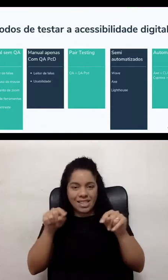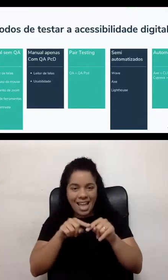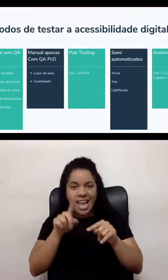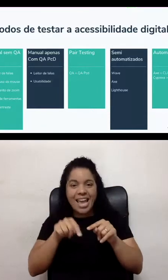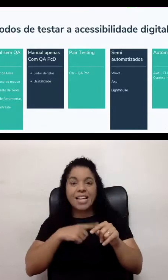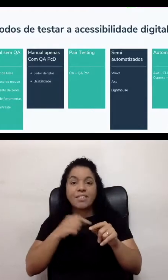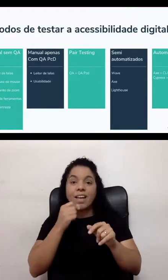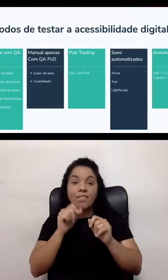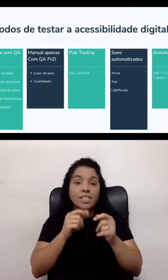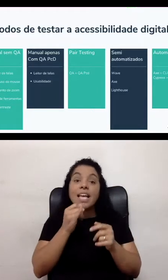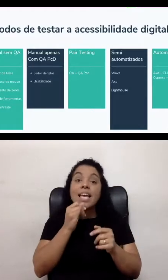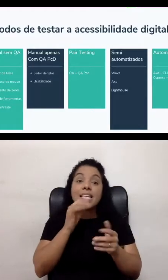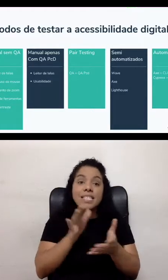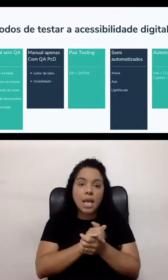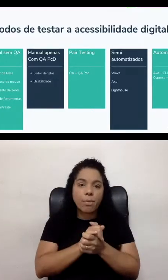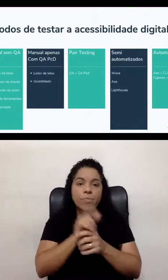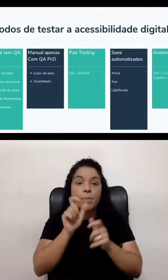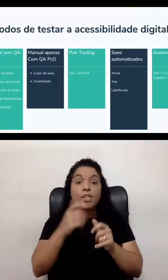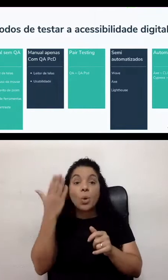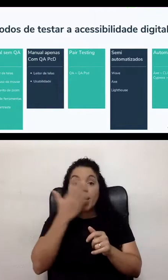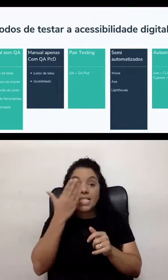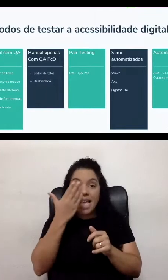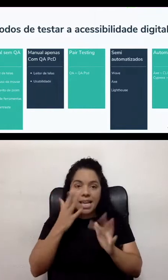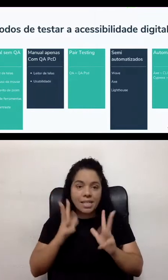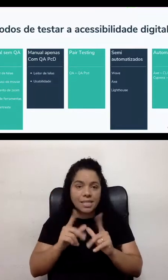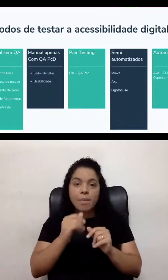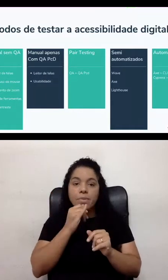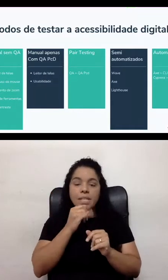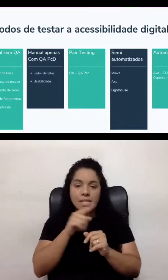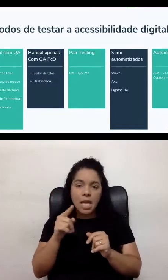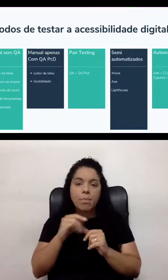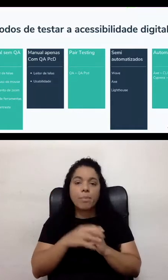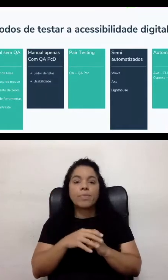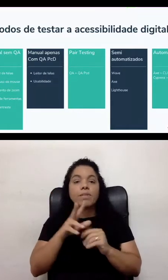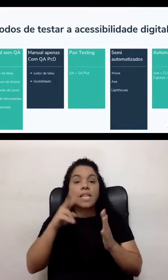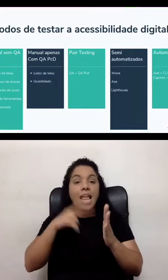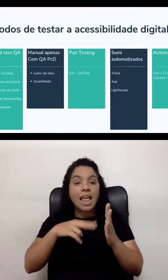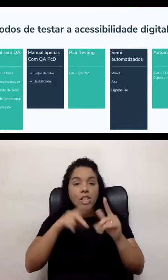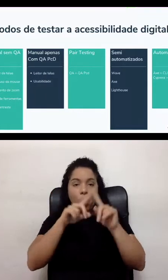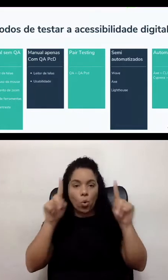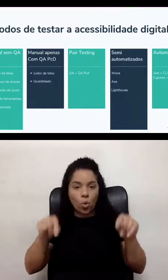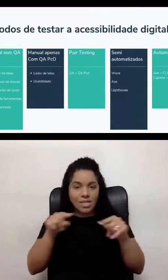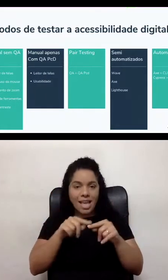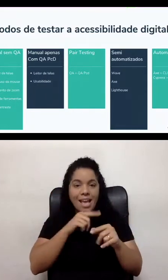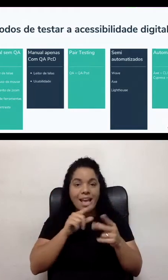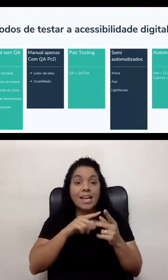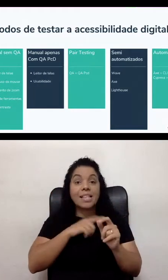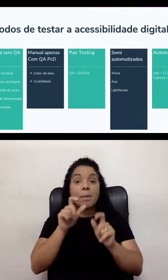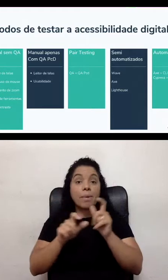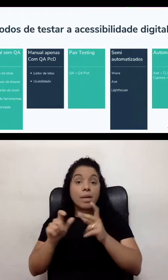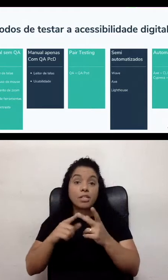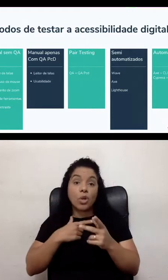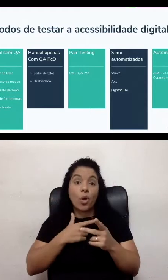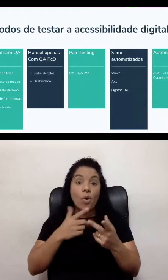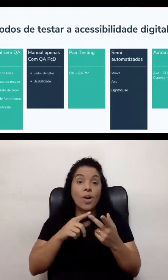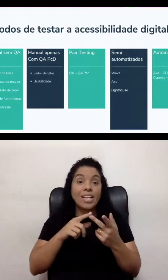falar, por exemplo, uma pessoa que é cega, tá, gente? Estou dando esse exemplo. Ela vai fazer o leitor de tela e a pessoa cega, ela não